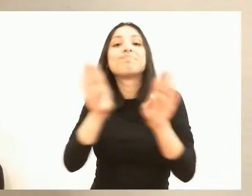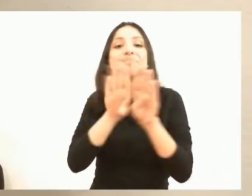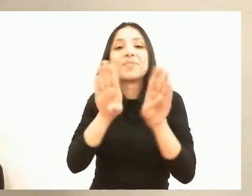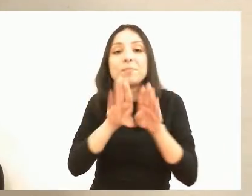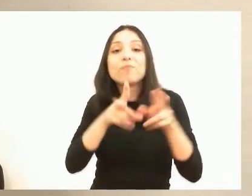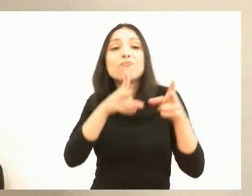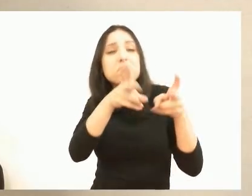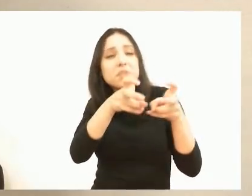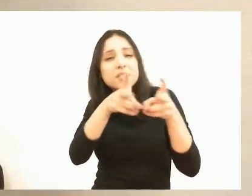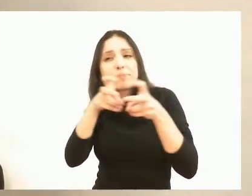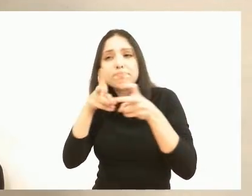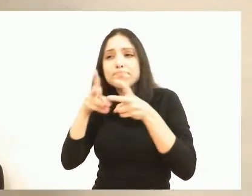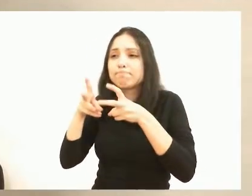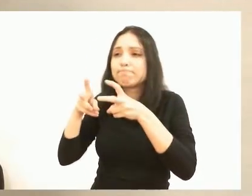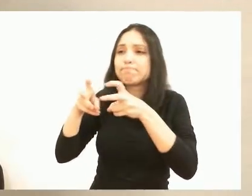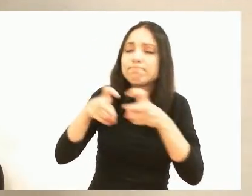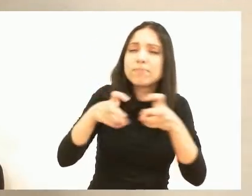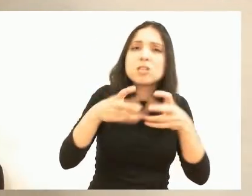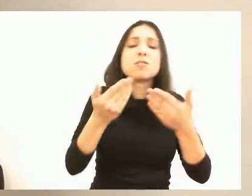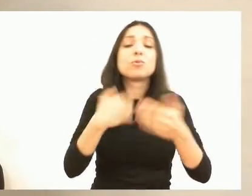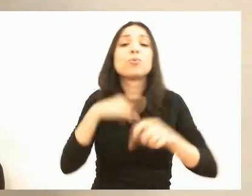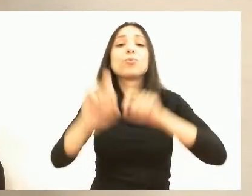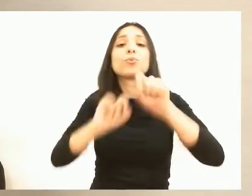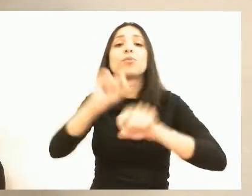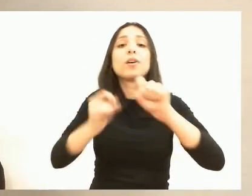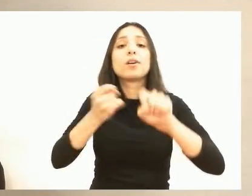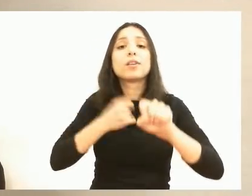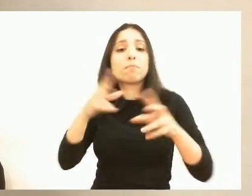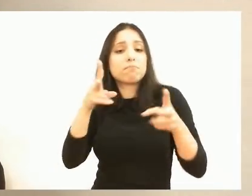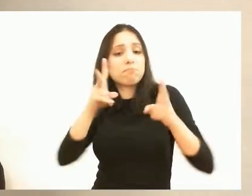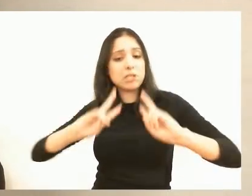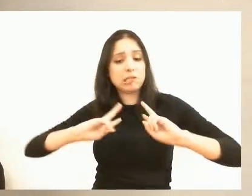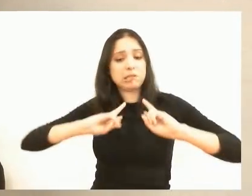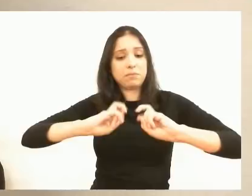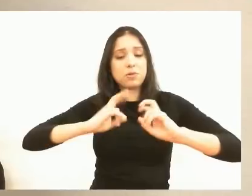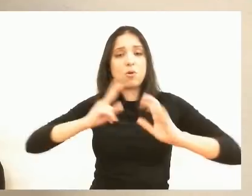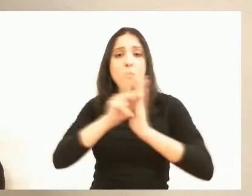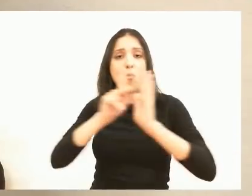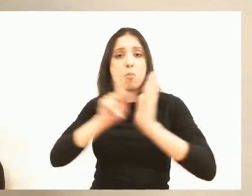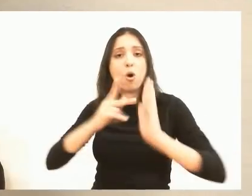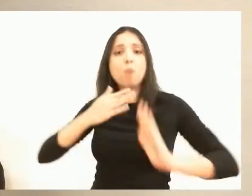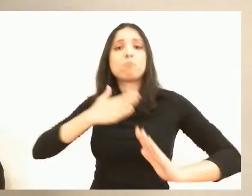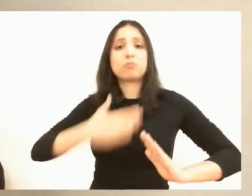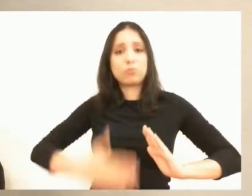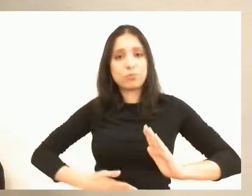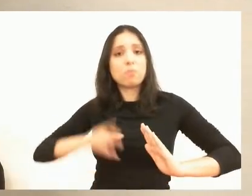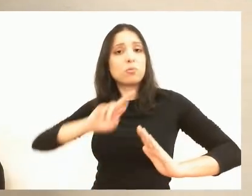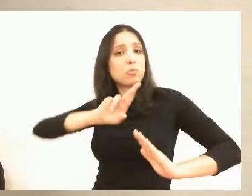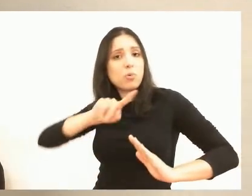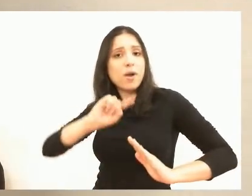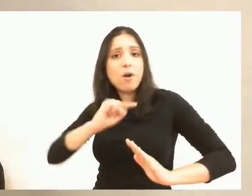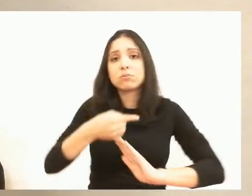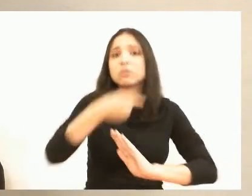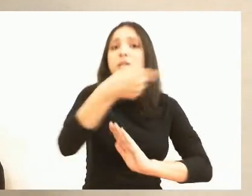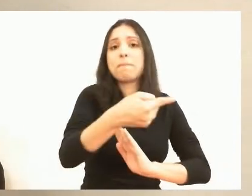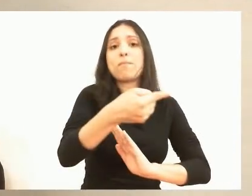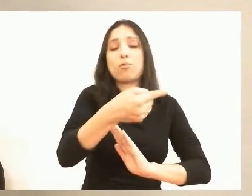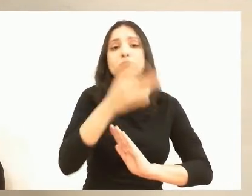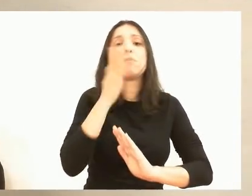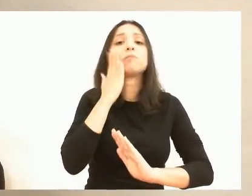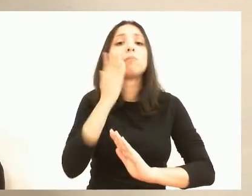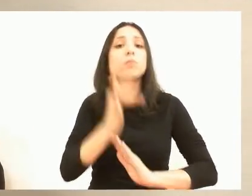também que há o reconhecimento do próprio corpo também não é o após para saber